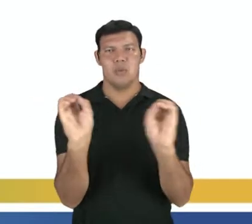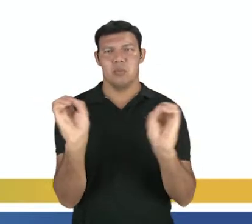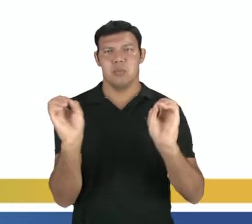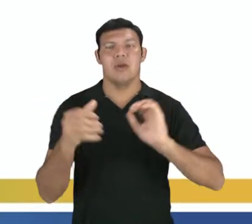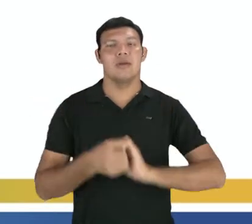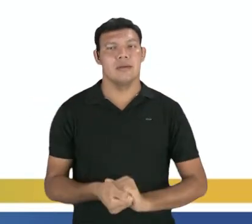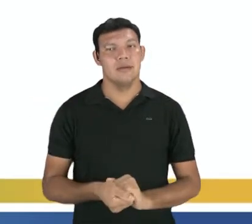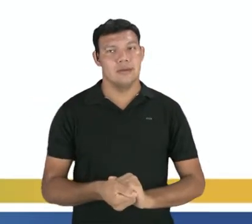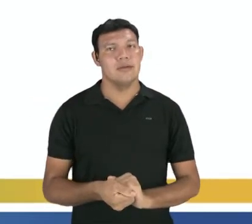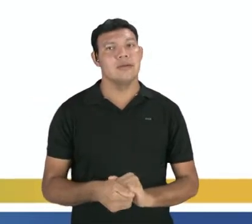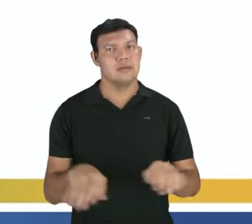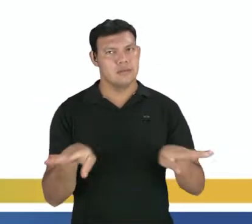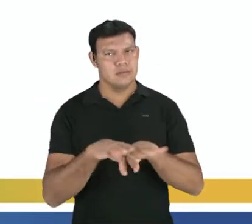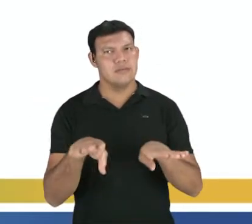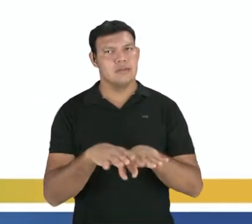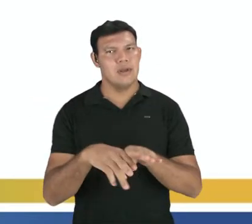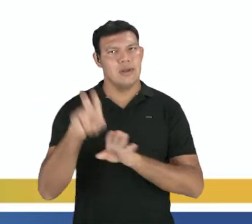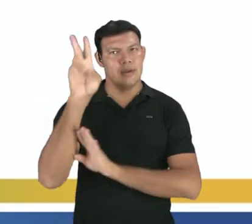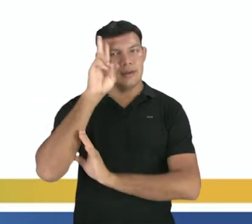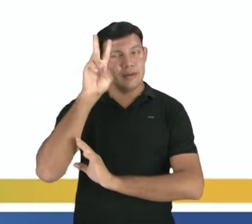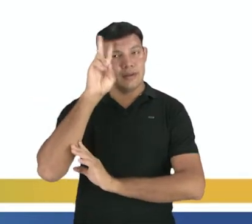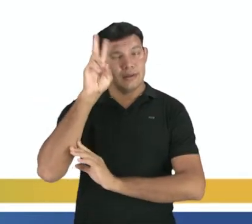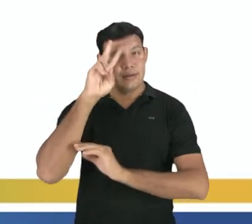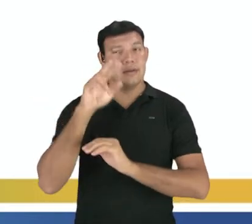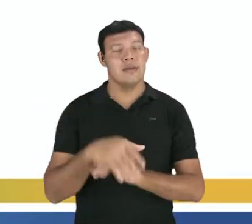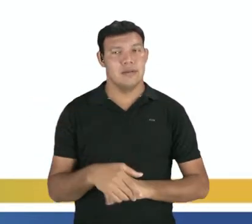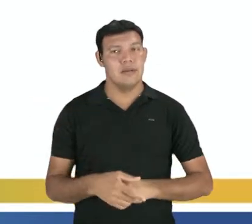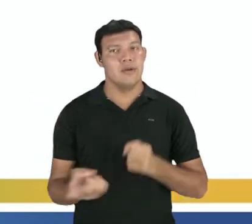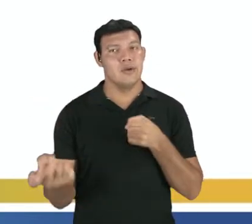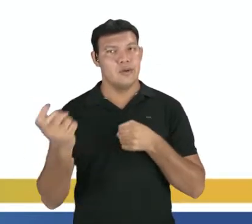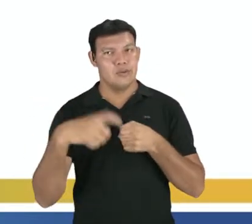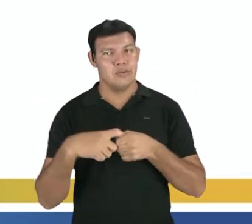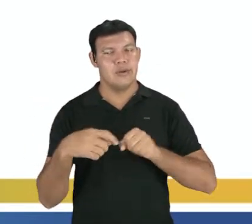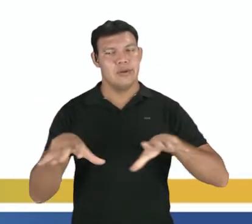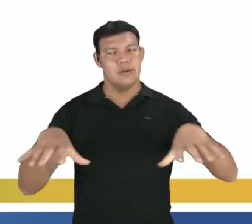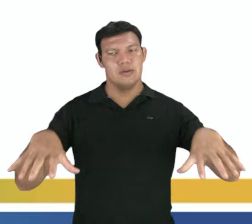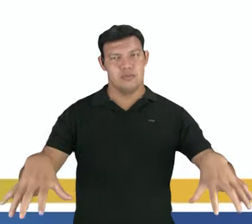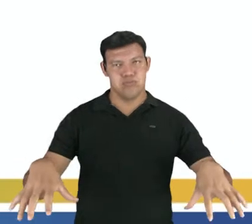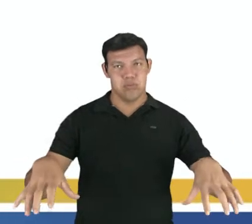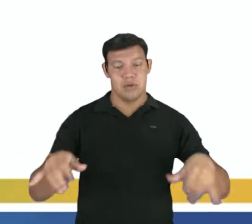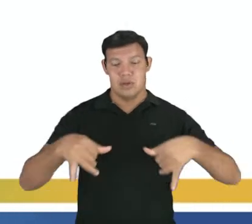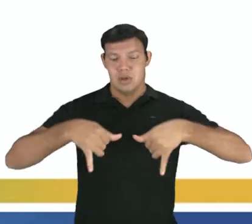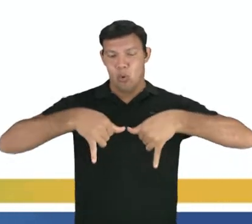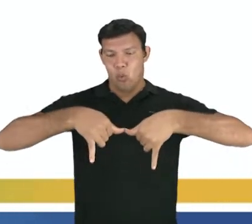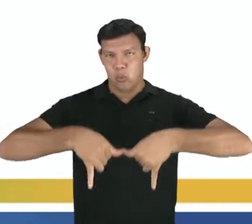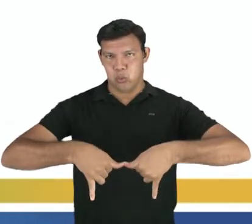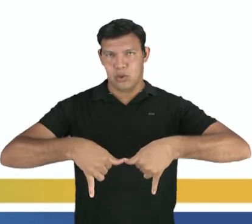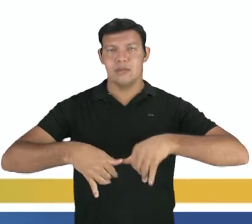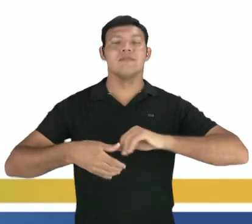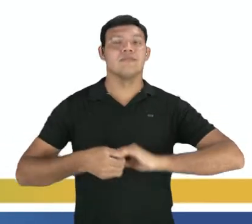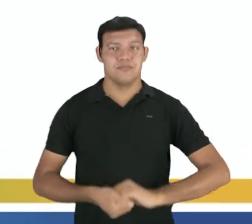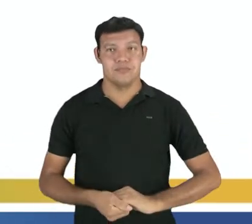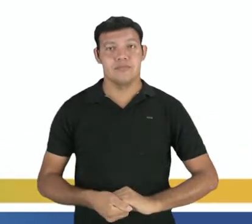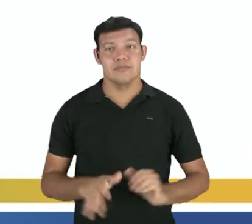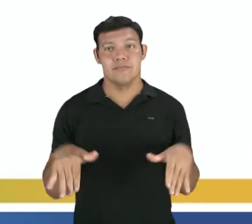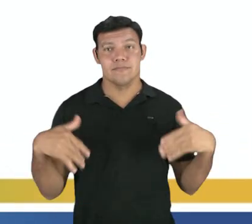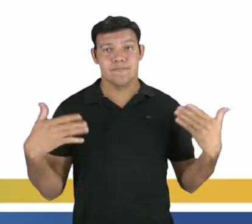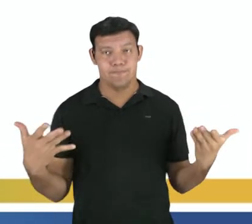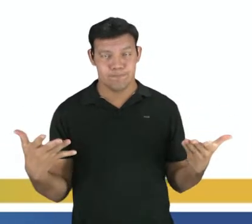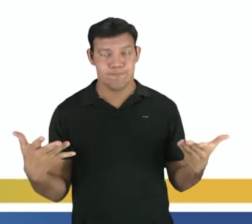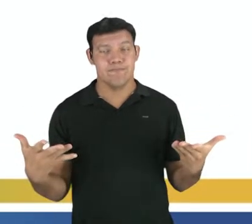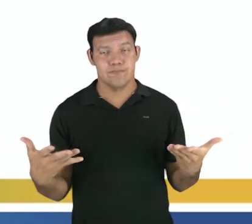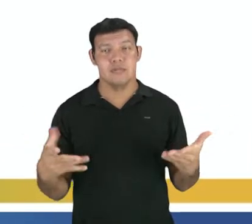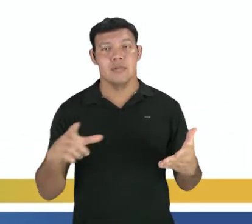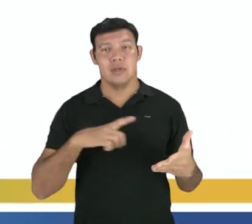né? Mas remete muito a essa ideia de ser sedentário, né, de se fixar ali. E a partir disso nós vamos